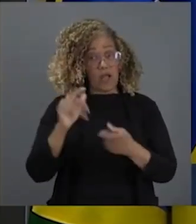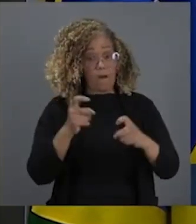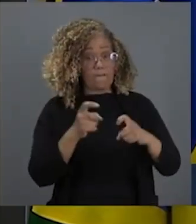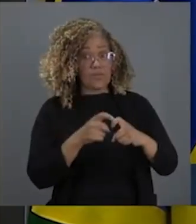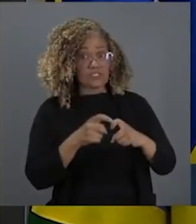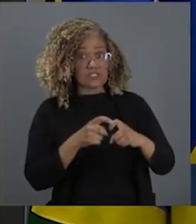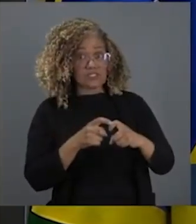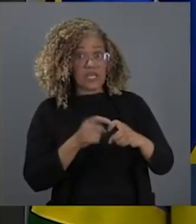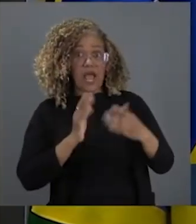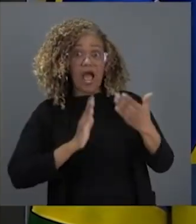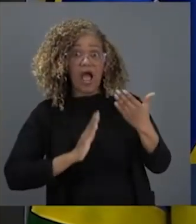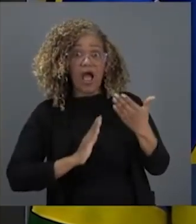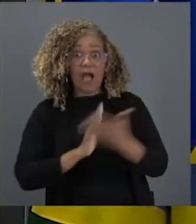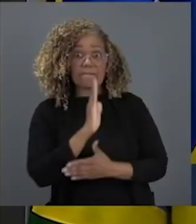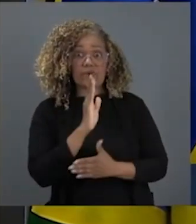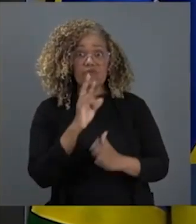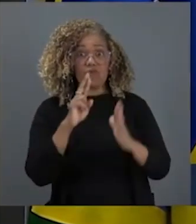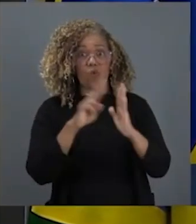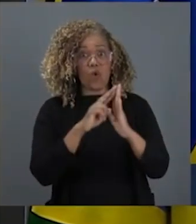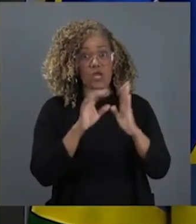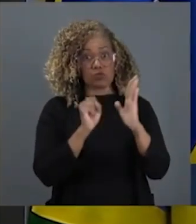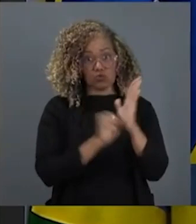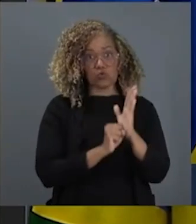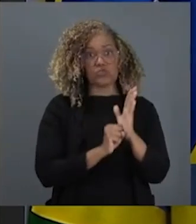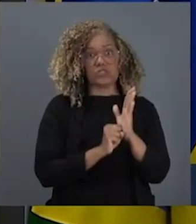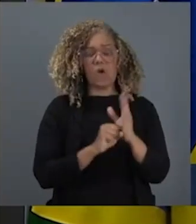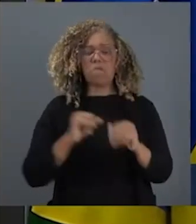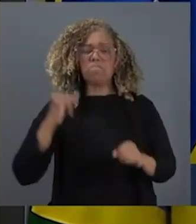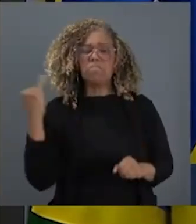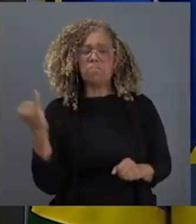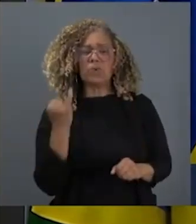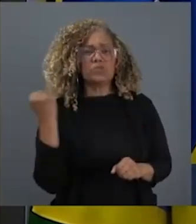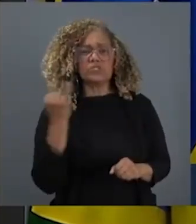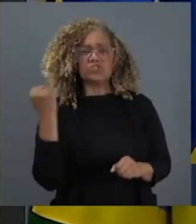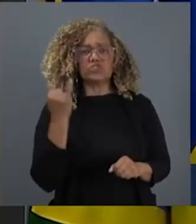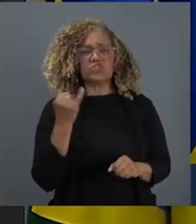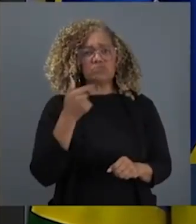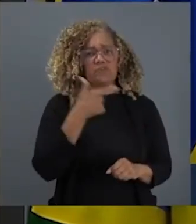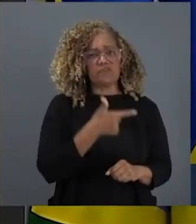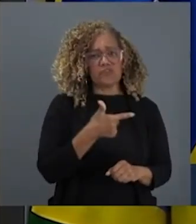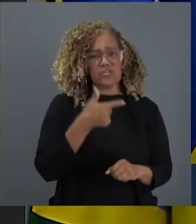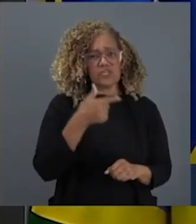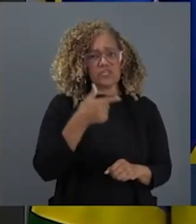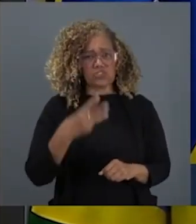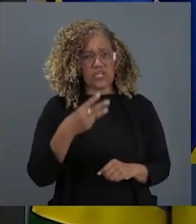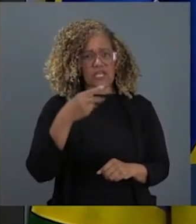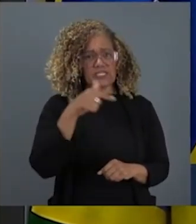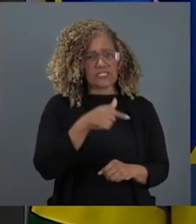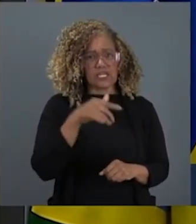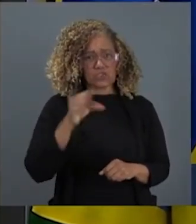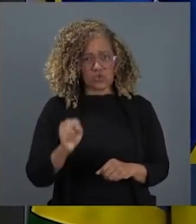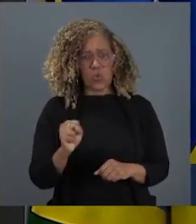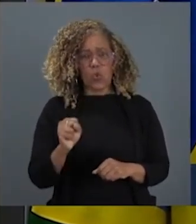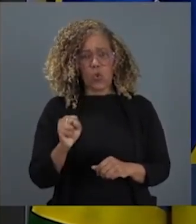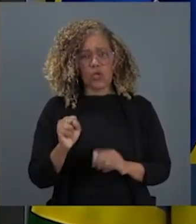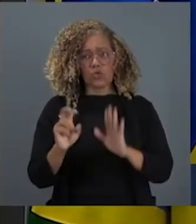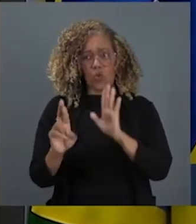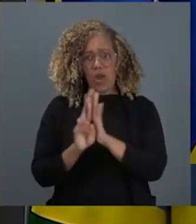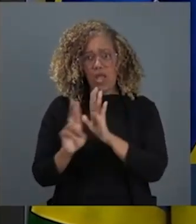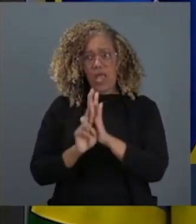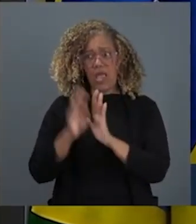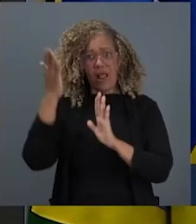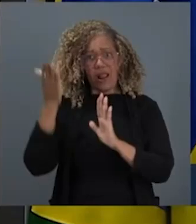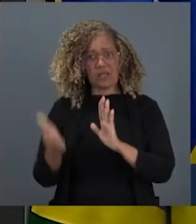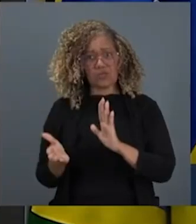aprovou uma resolução importantíssima que é a 2378 que teve como relator o